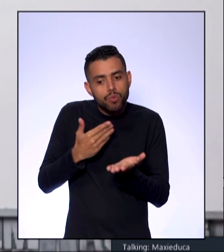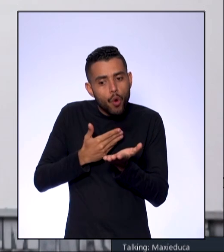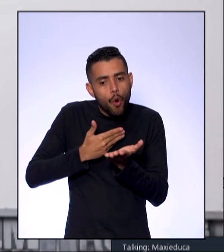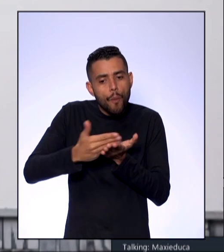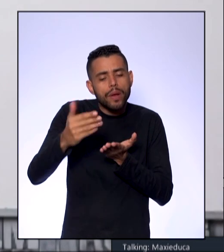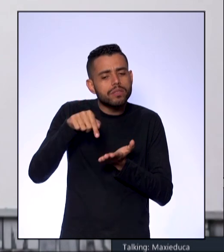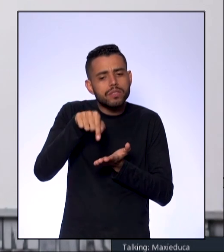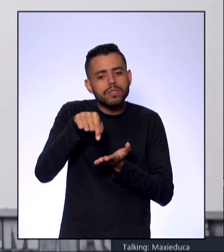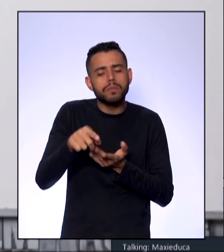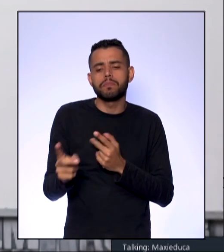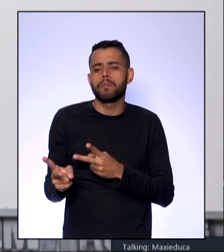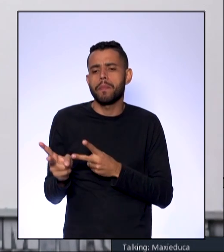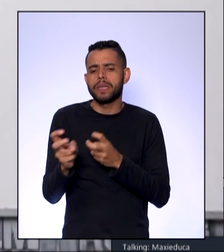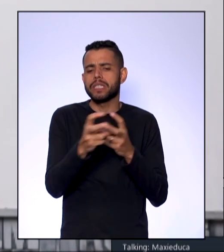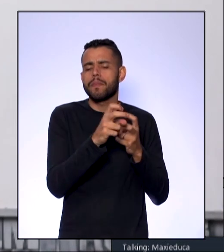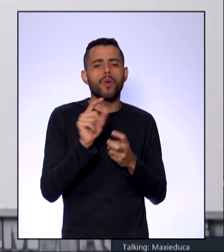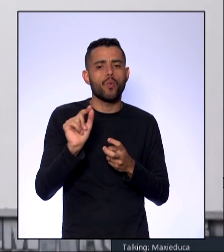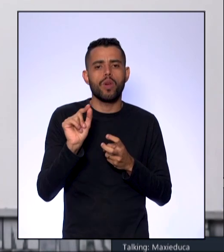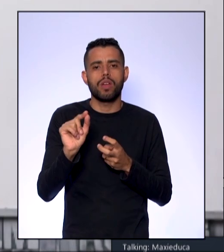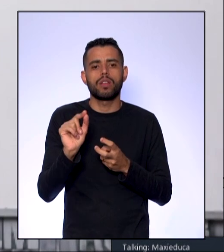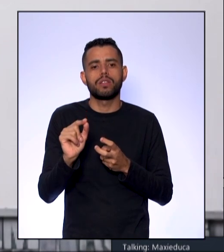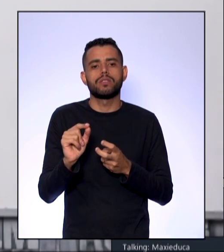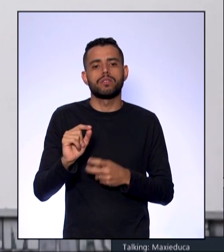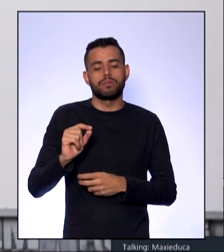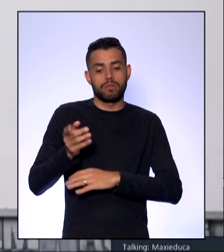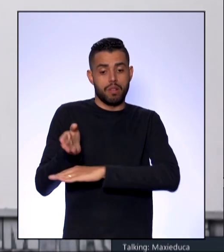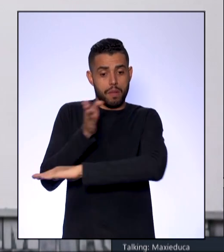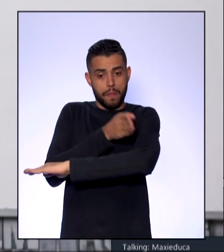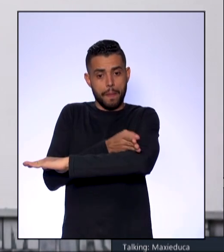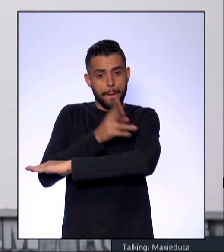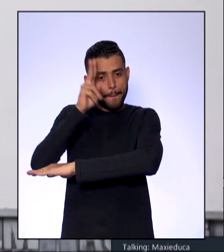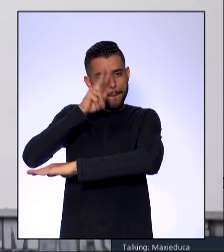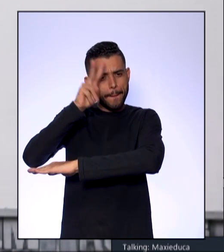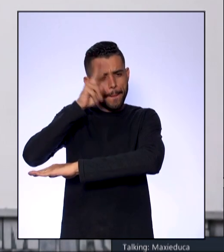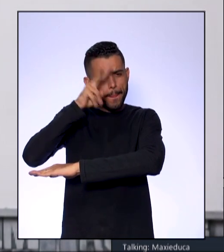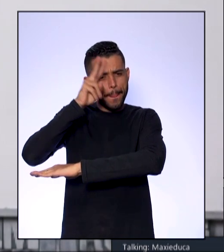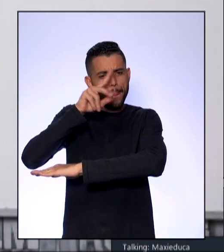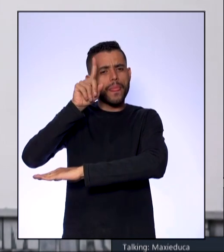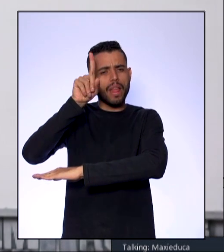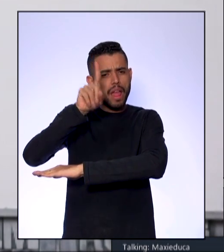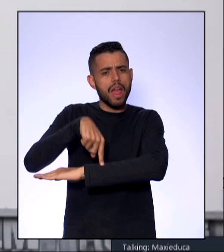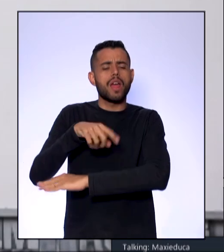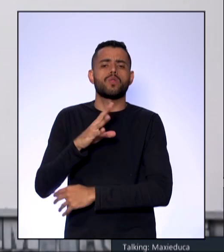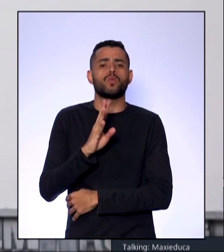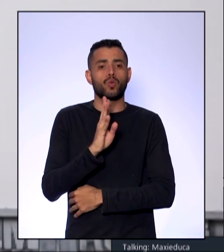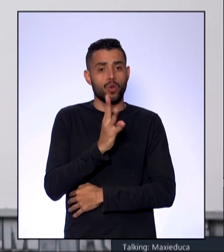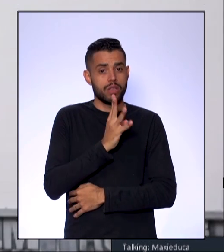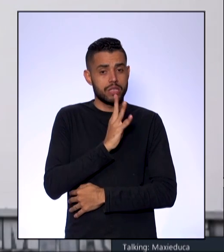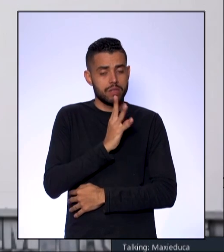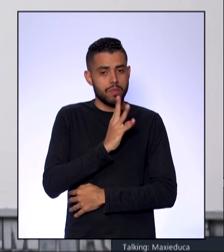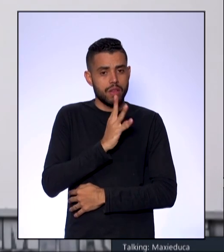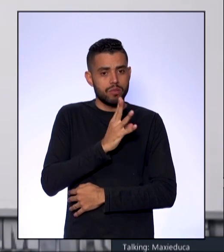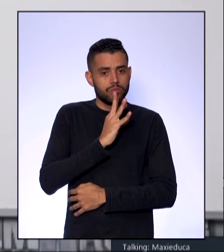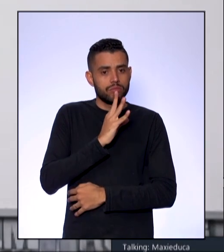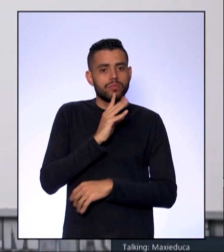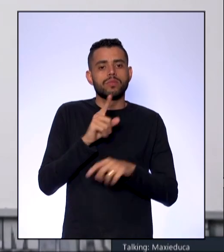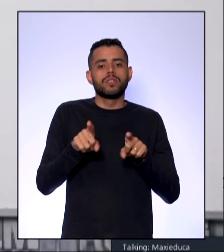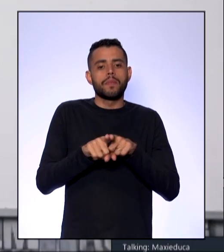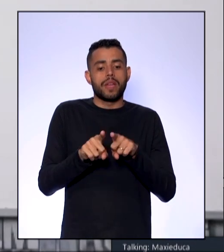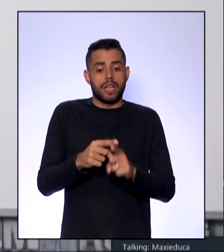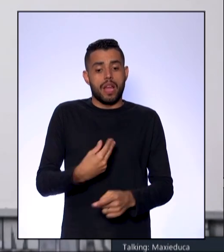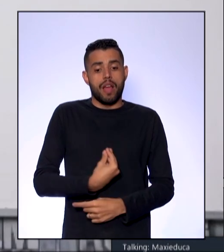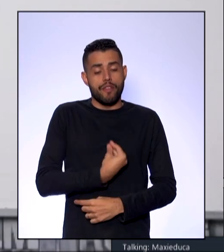A pré-história, olha só, ela fundamenta a construção do conhecimento e a vida